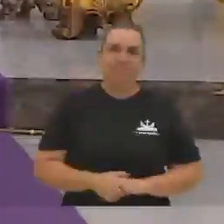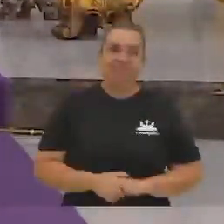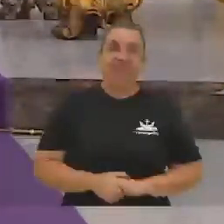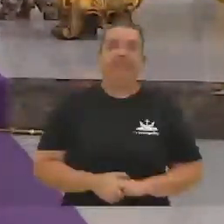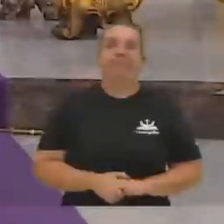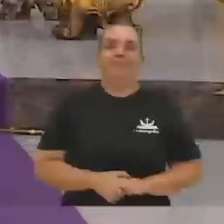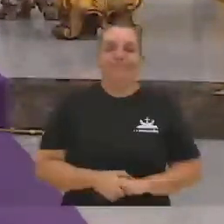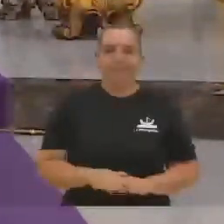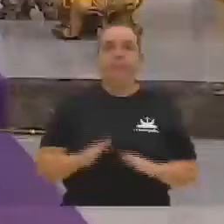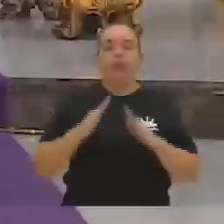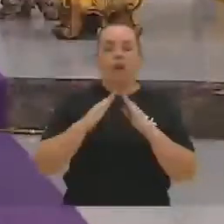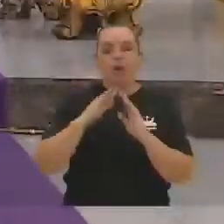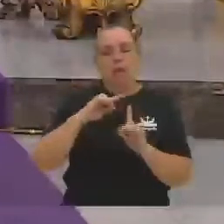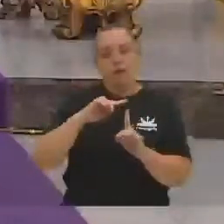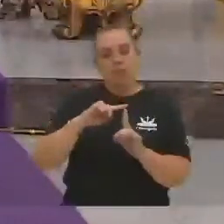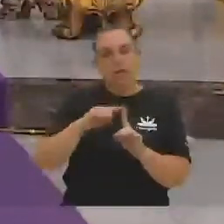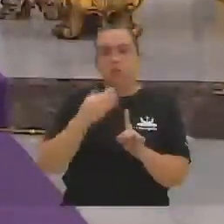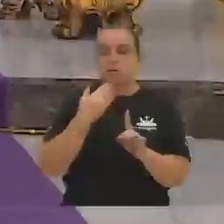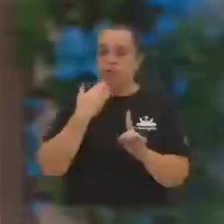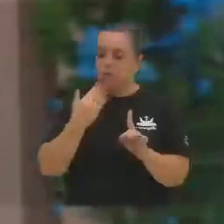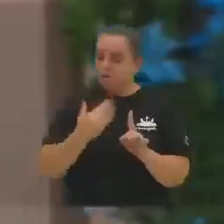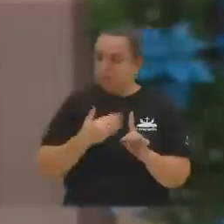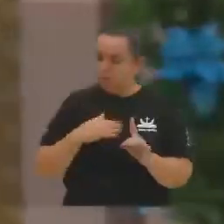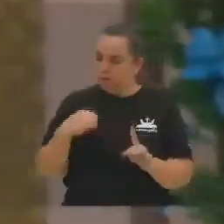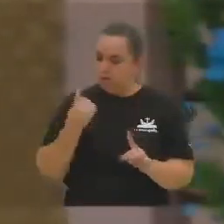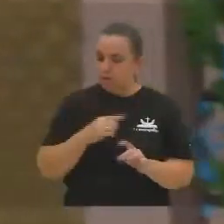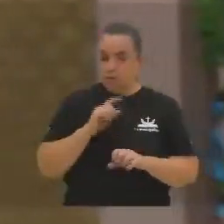A igreja nos pede um período de advento,